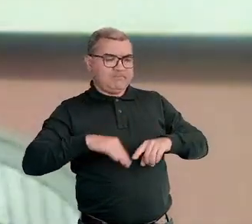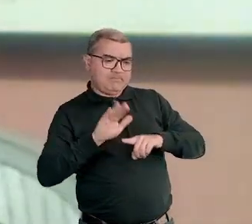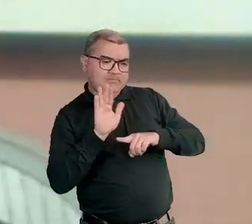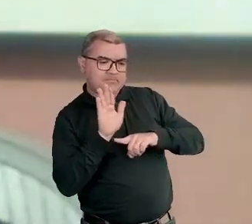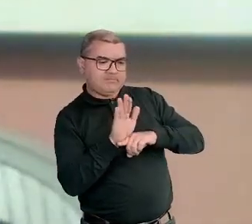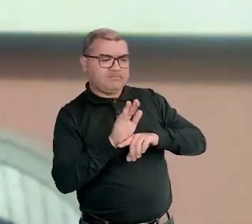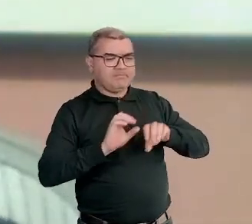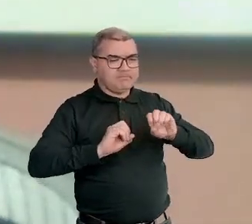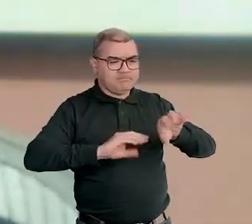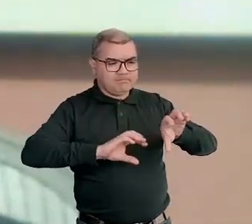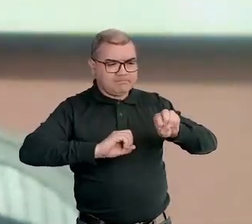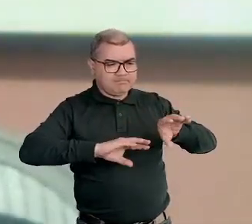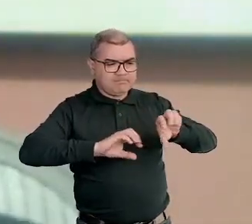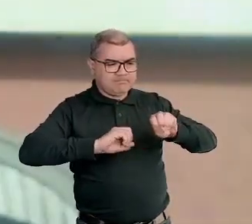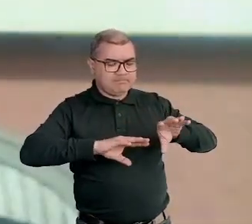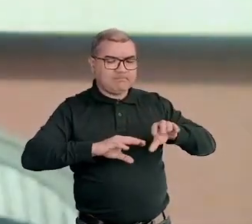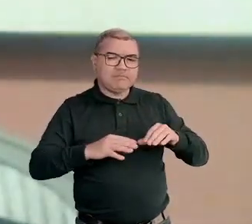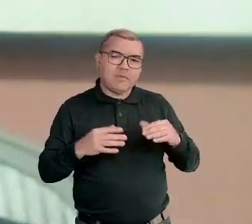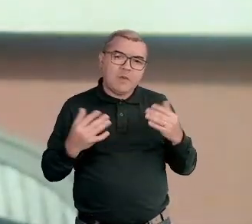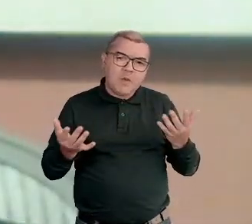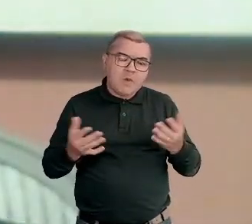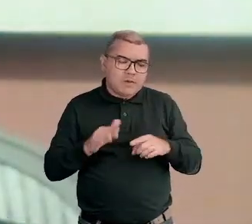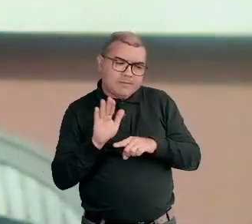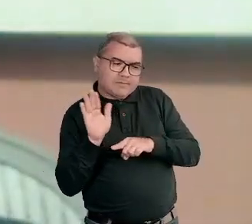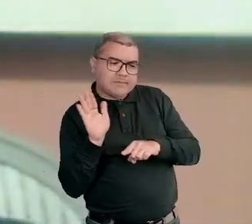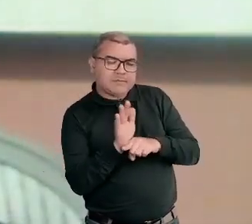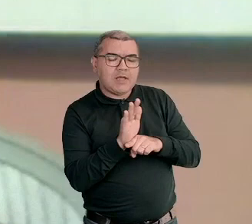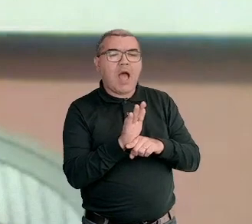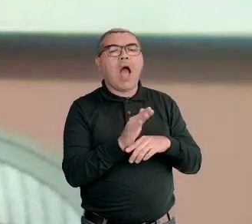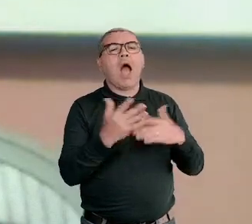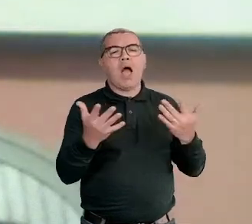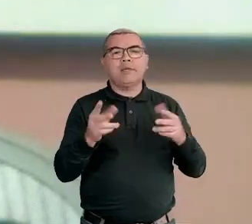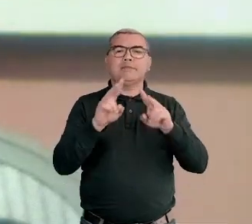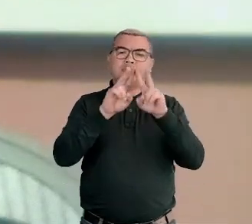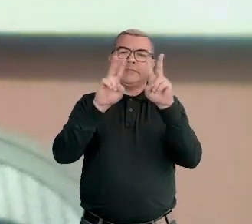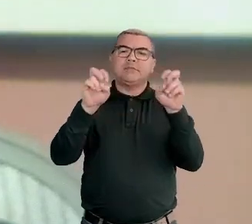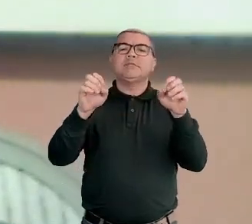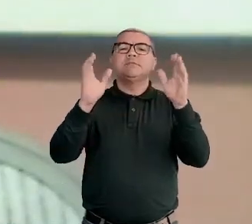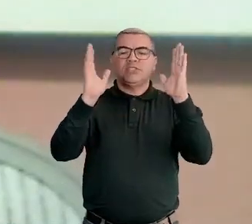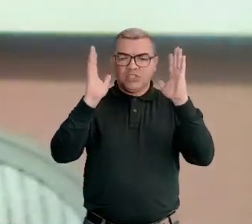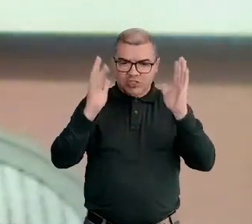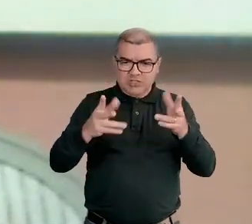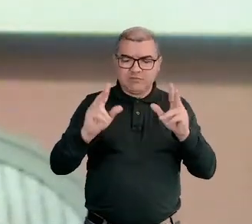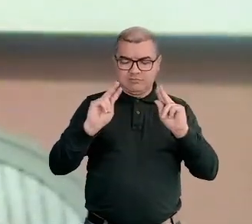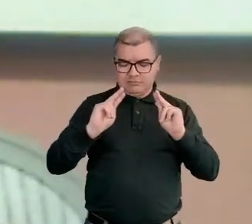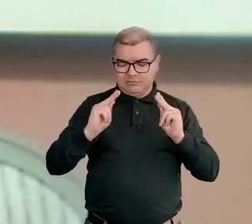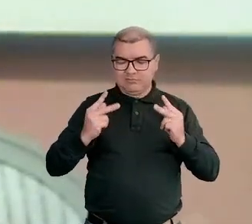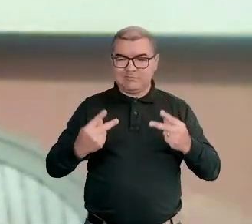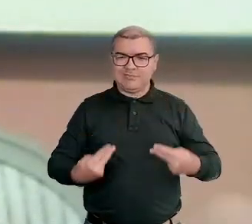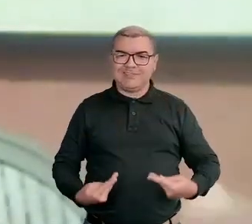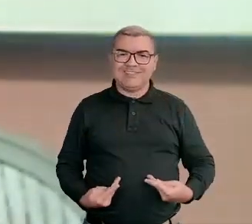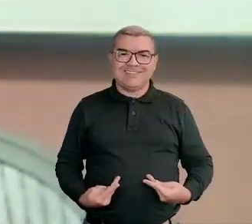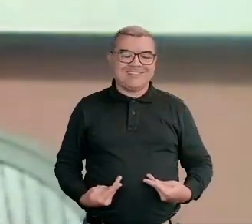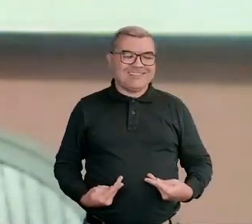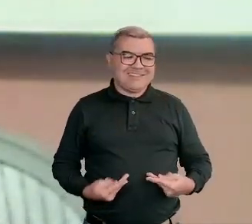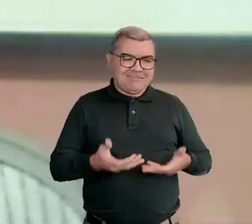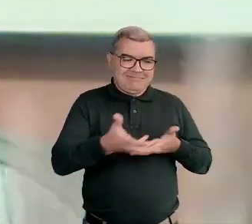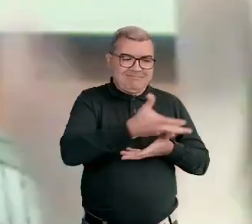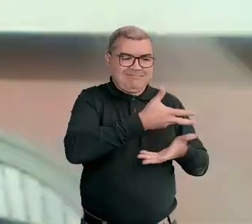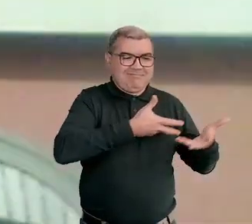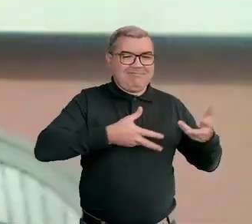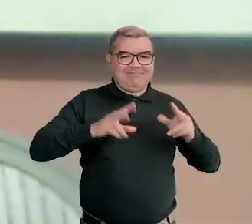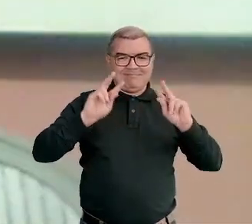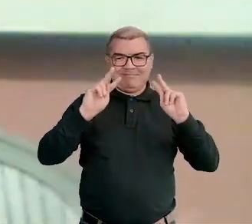a possibilidade de ensinar ou alertar, eu acho que isso já é estabelecer uma relação